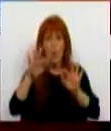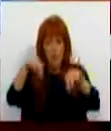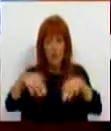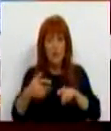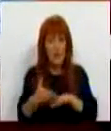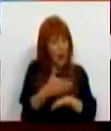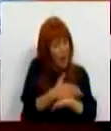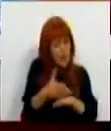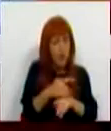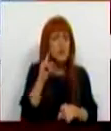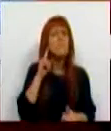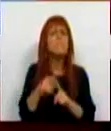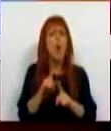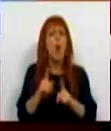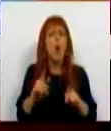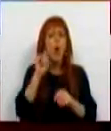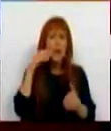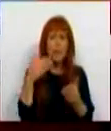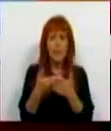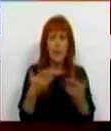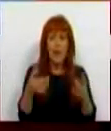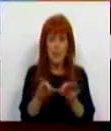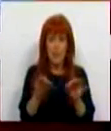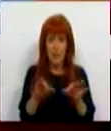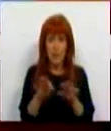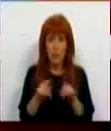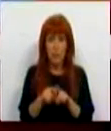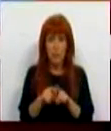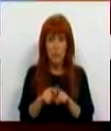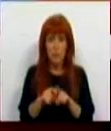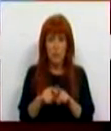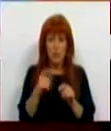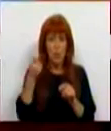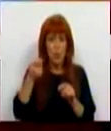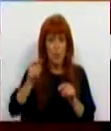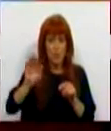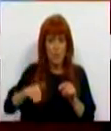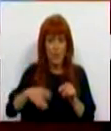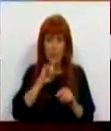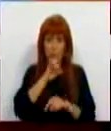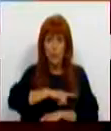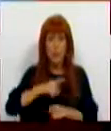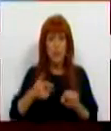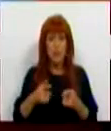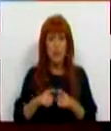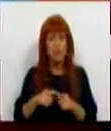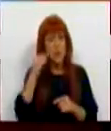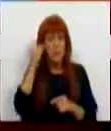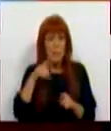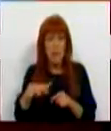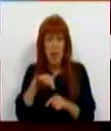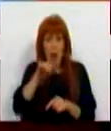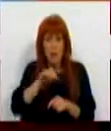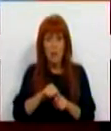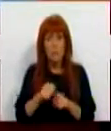destina-se exatamente a garantir com custos baixos a possibilidade de, particularmente nas